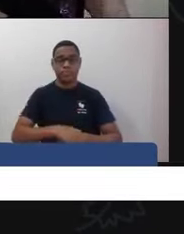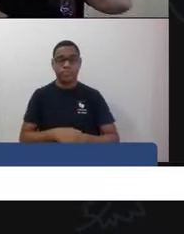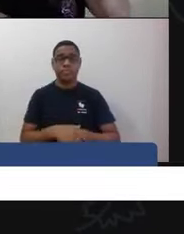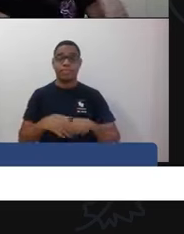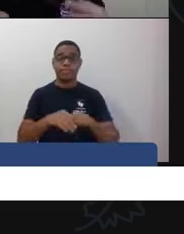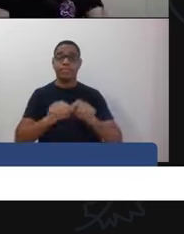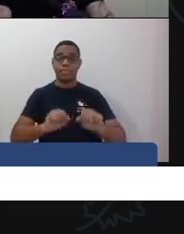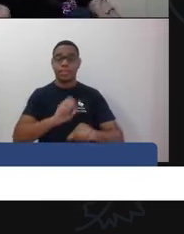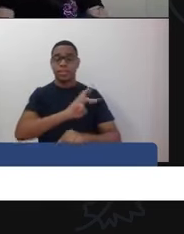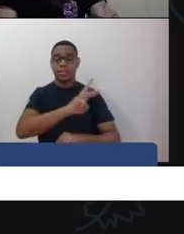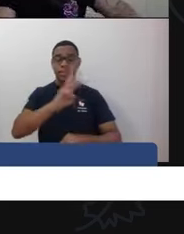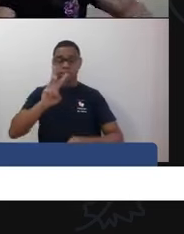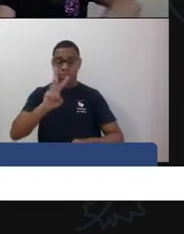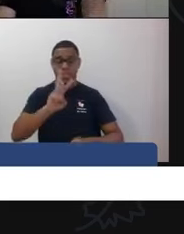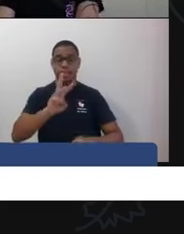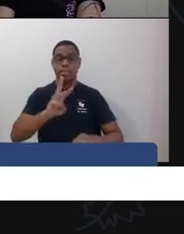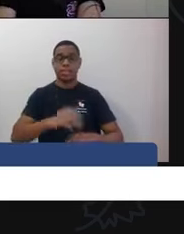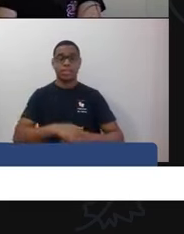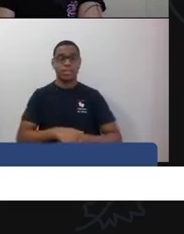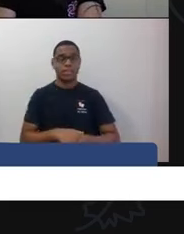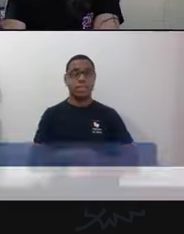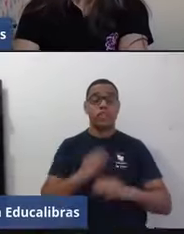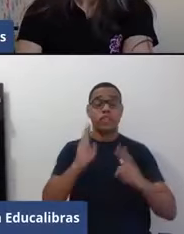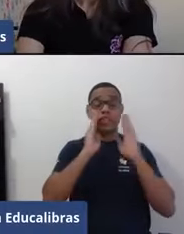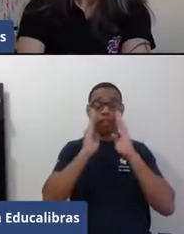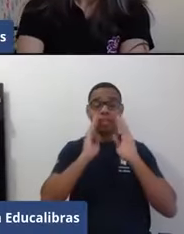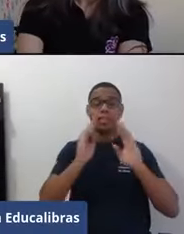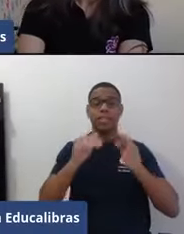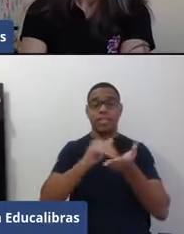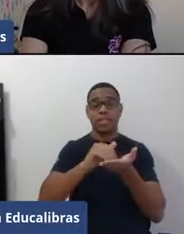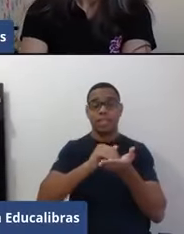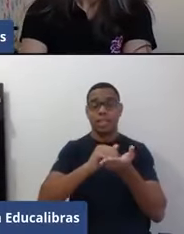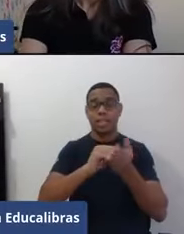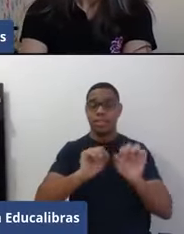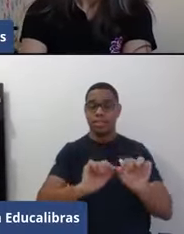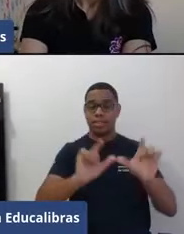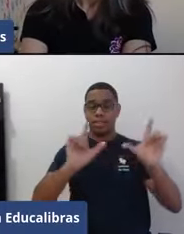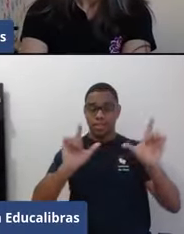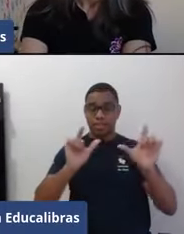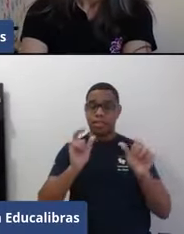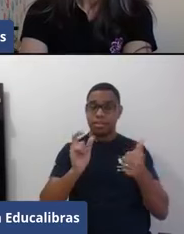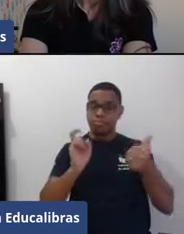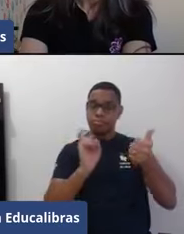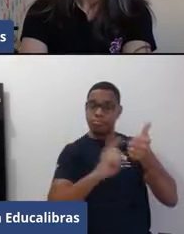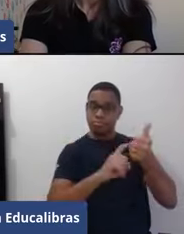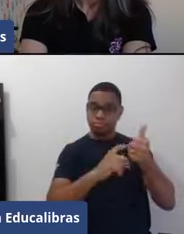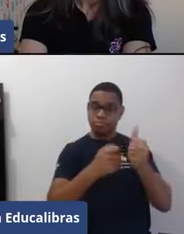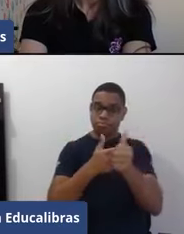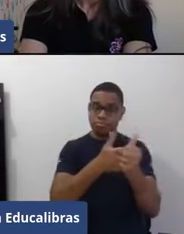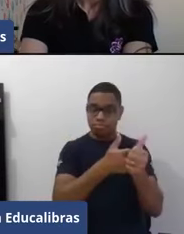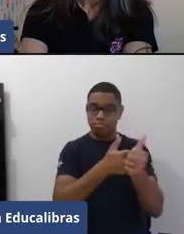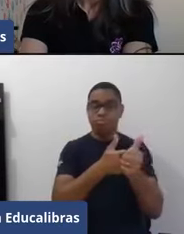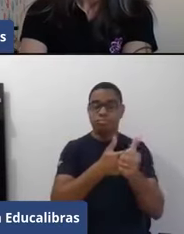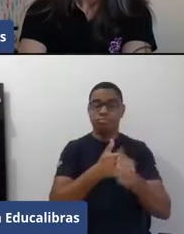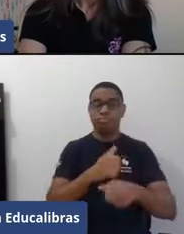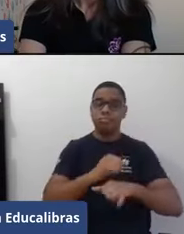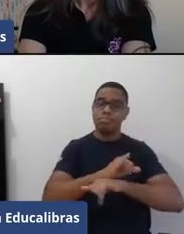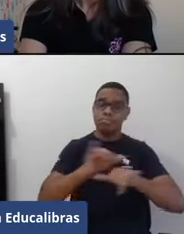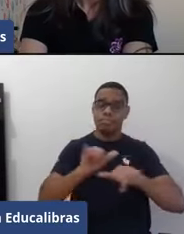site no Facebook da Secretaria. Sigam o Facebook da Secretaria, nós estamos numa